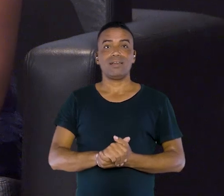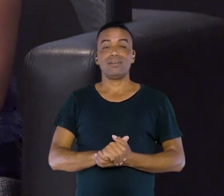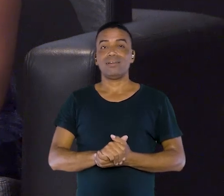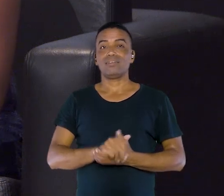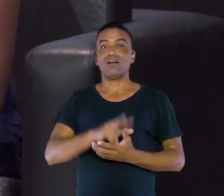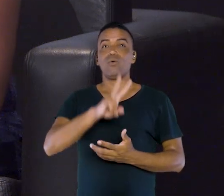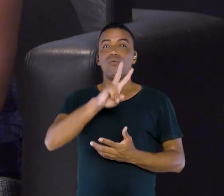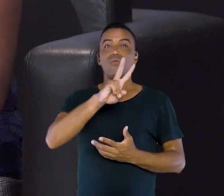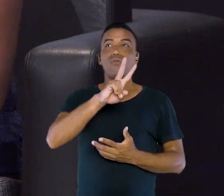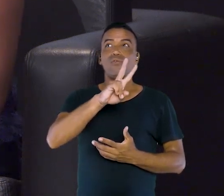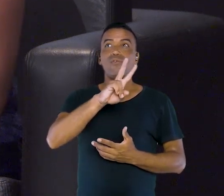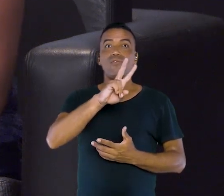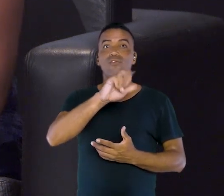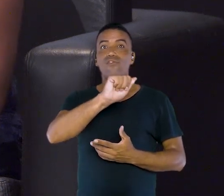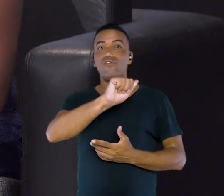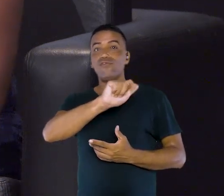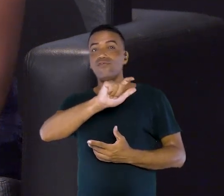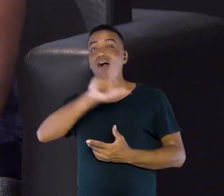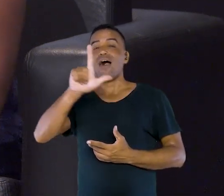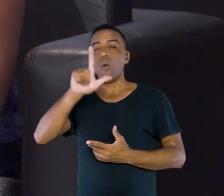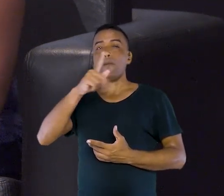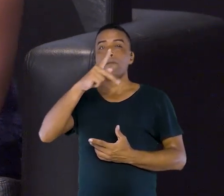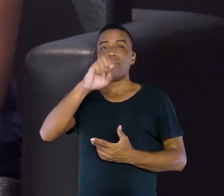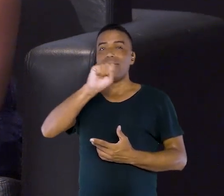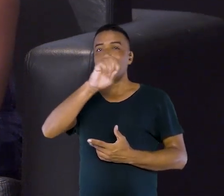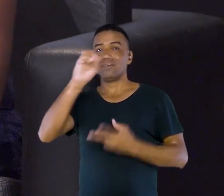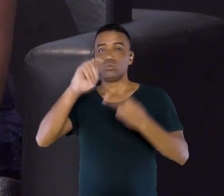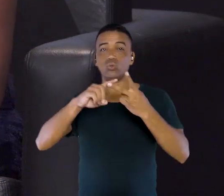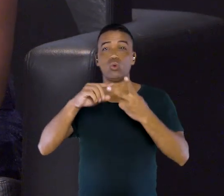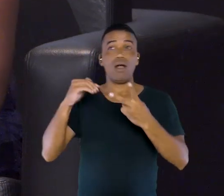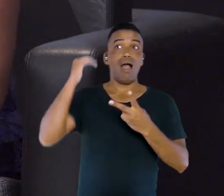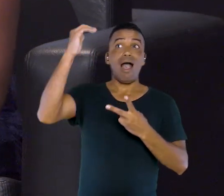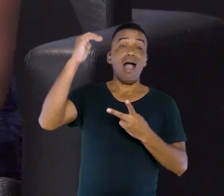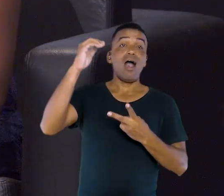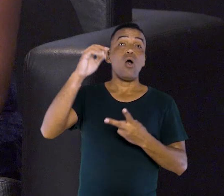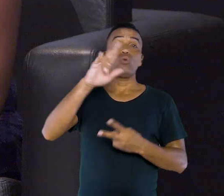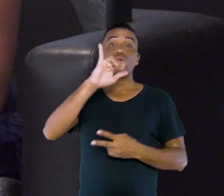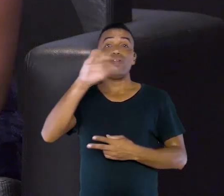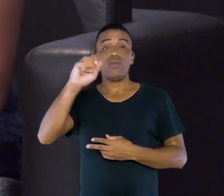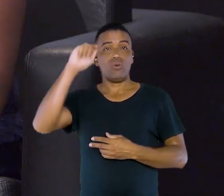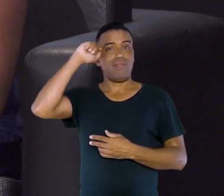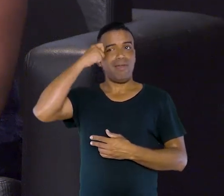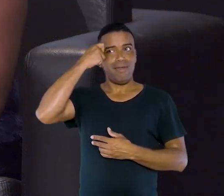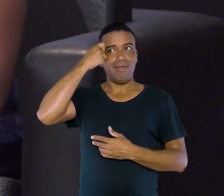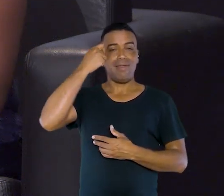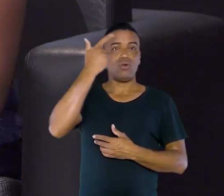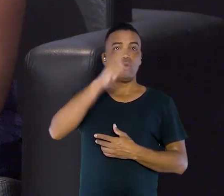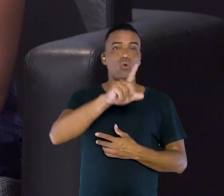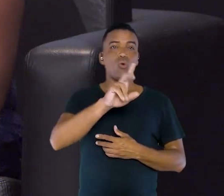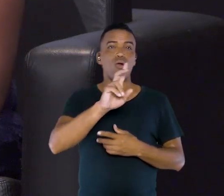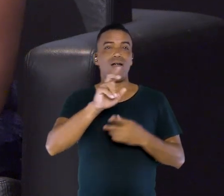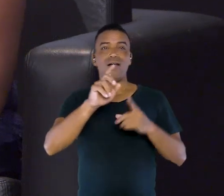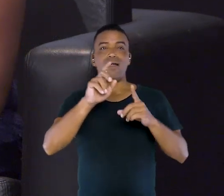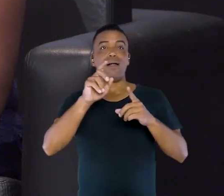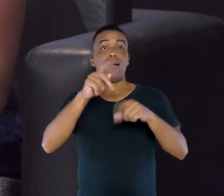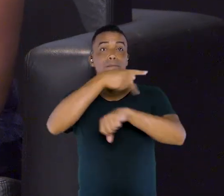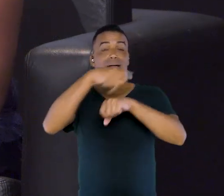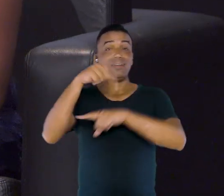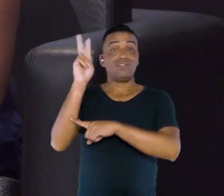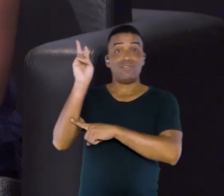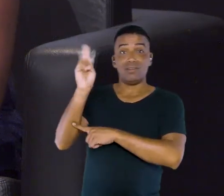Dividindo o Valpés, o Tiquié, o Rio Içana, Alto Rio Negro, aí vai para Venezuela